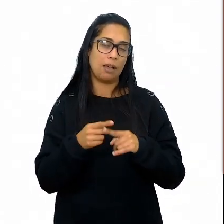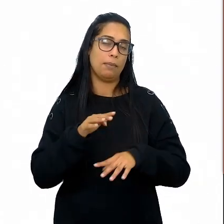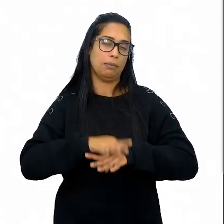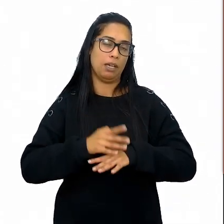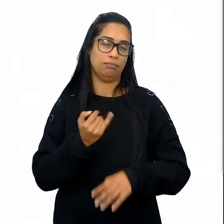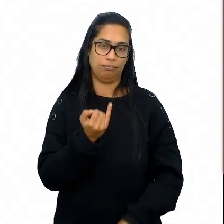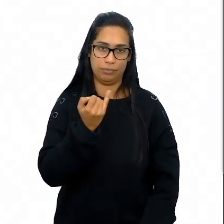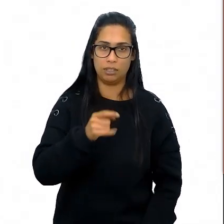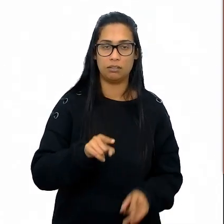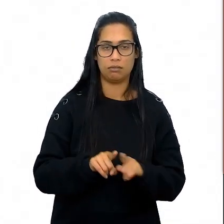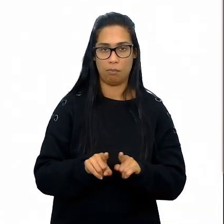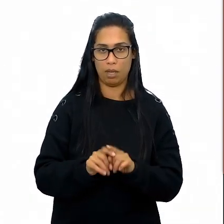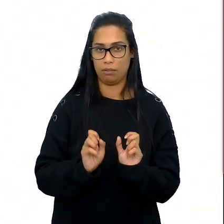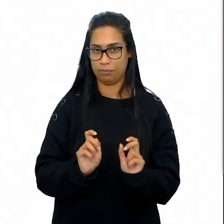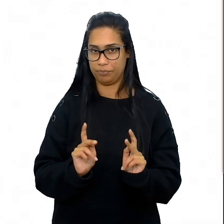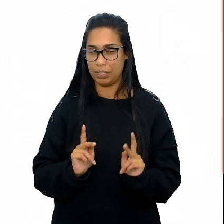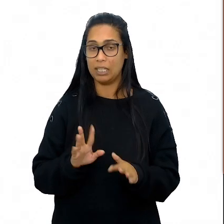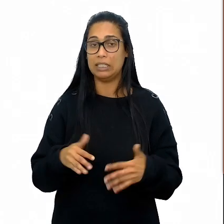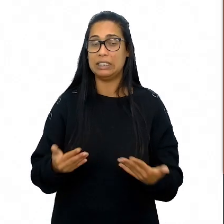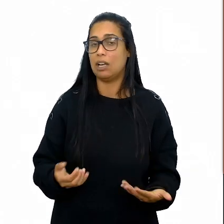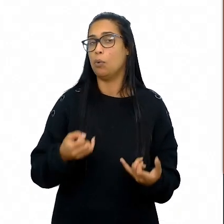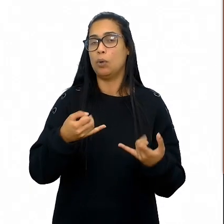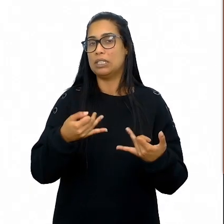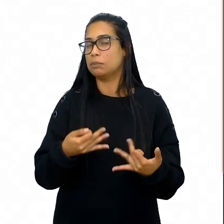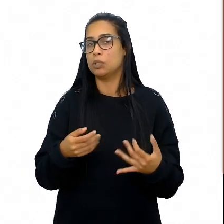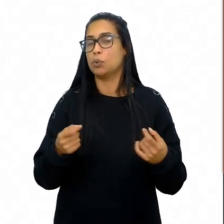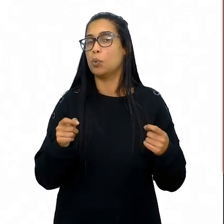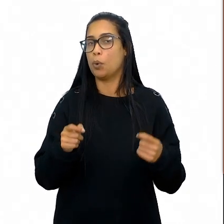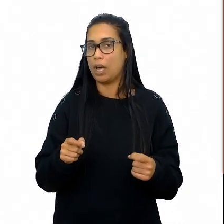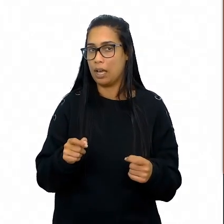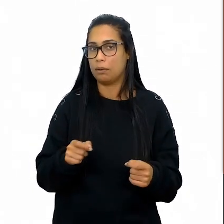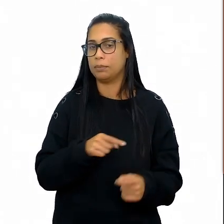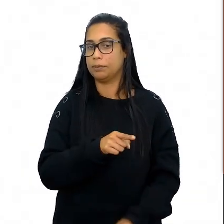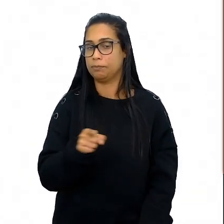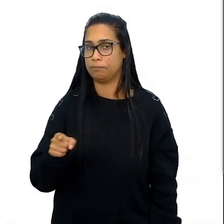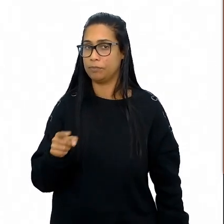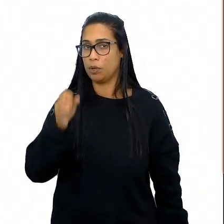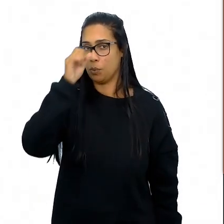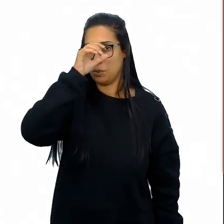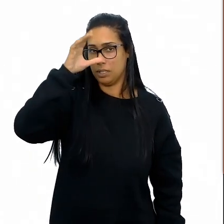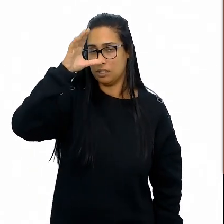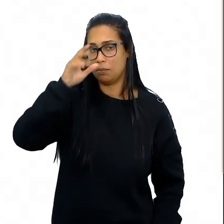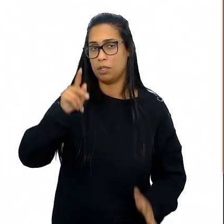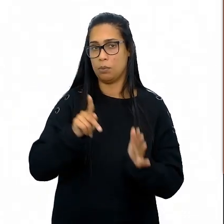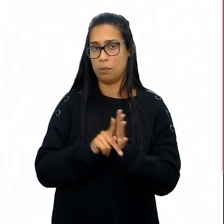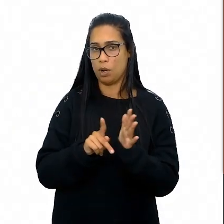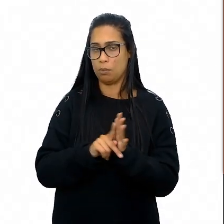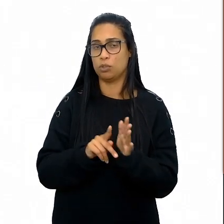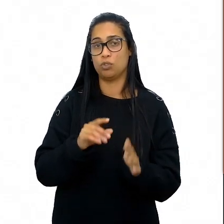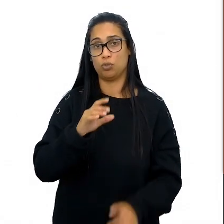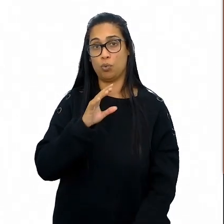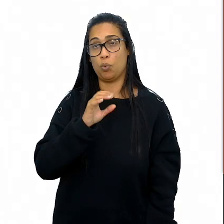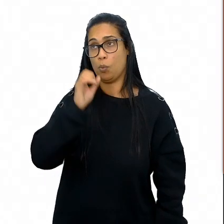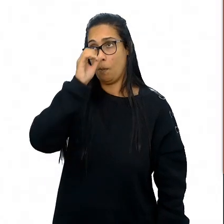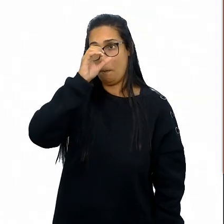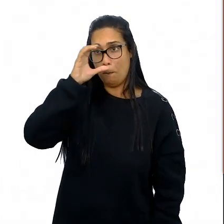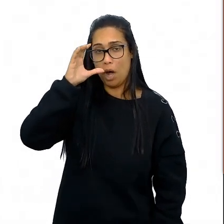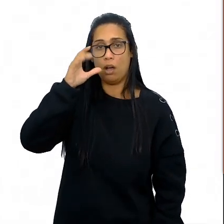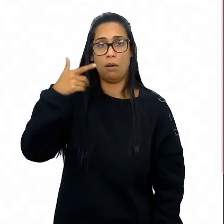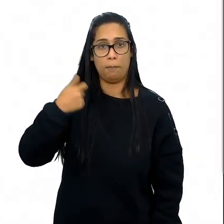creme e aí então pessoal é o conhecimento do currículo né nessa